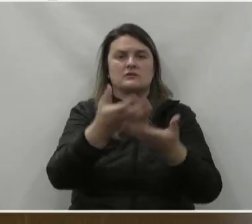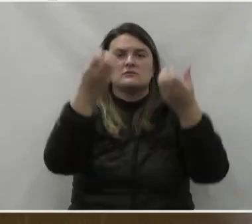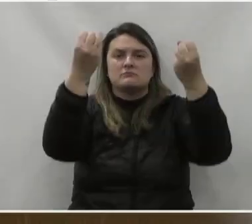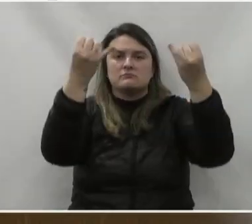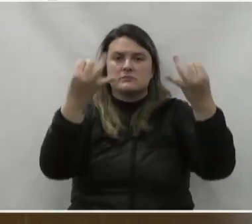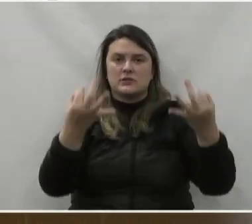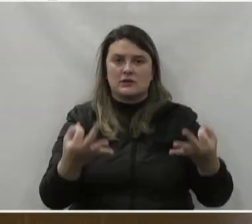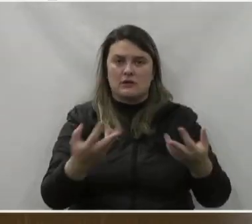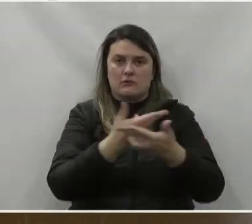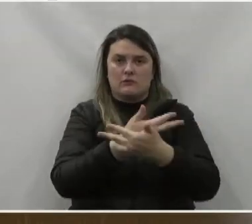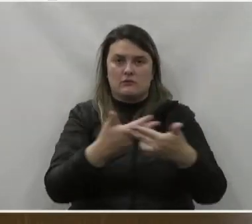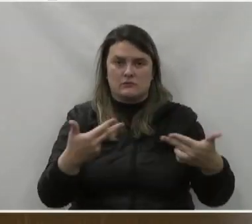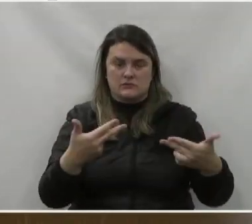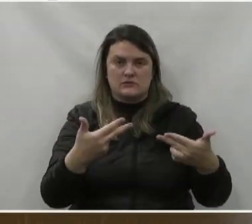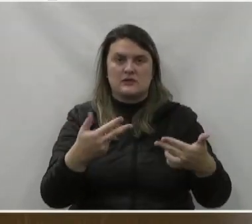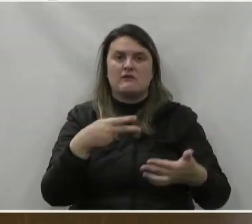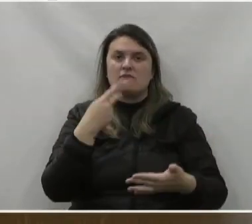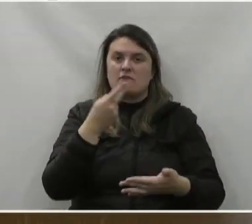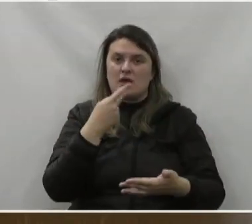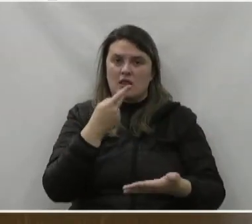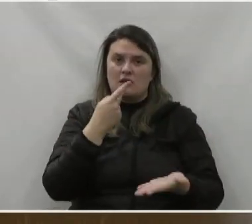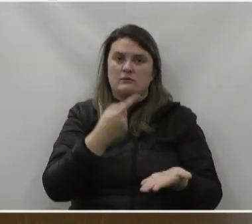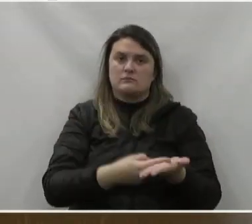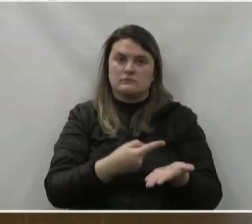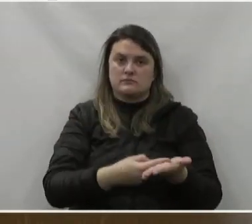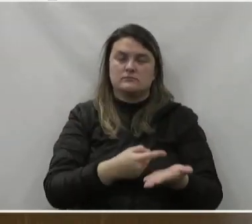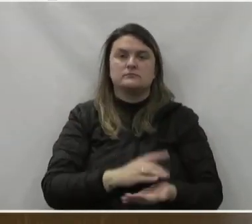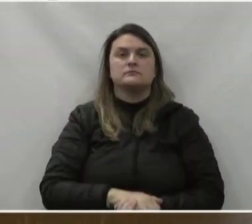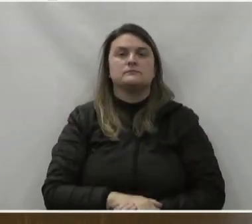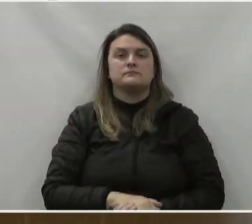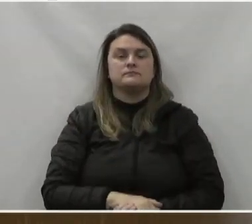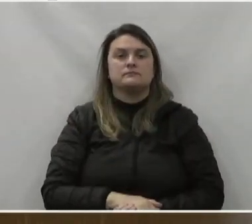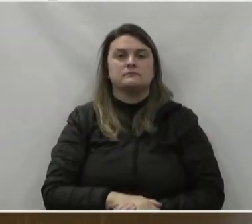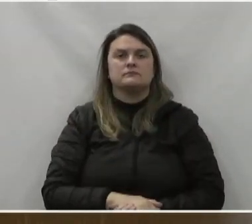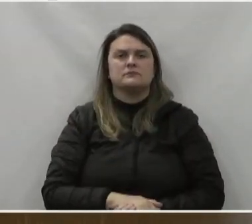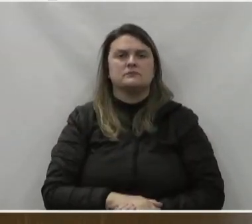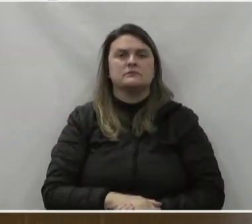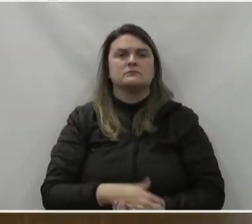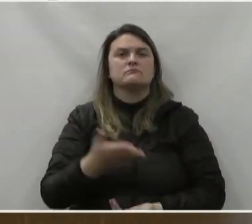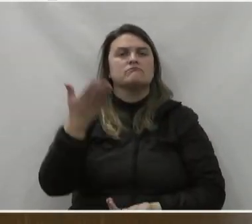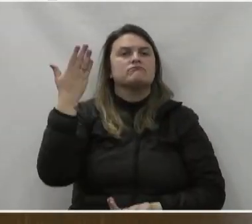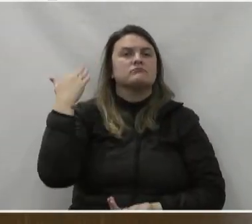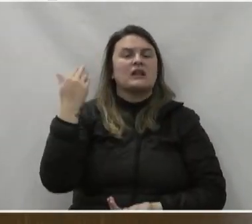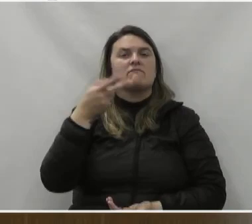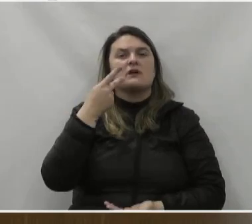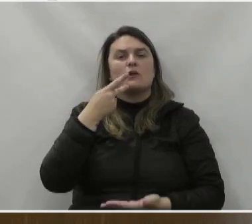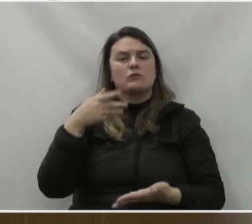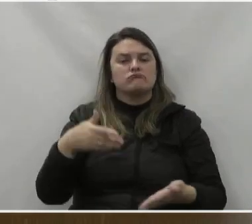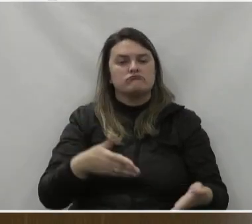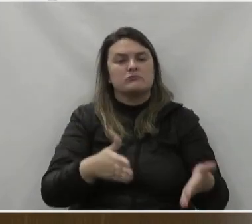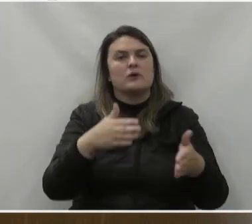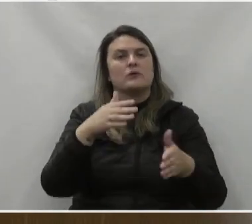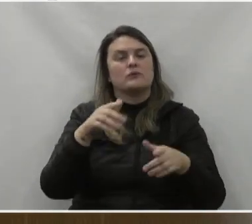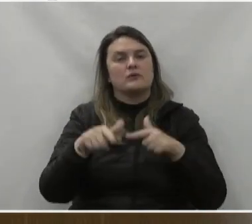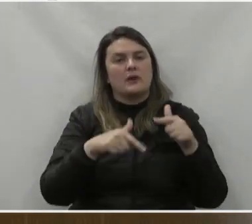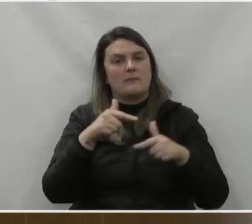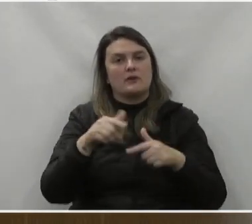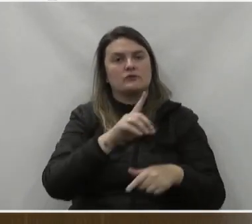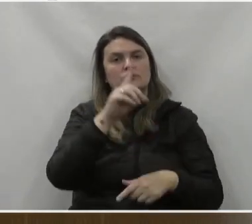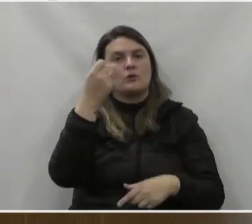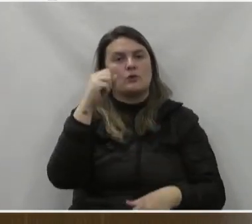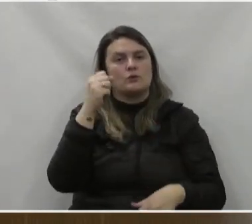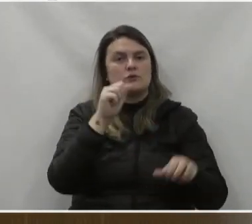esclarecer fatos e reafirmar compromissos. Muito se falou nos últimos dias sobre a condução dos trabalhos da sessão de 8 de